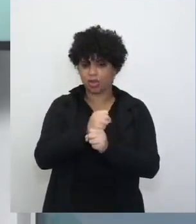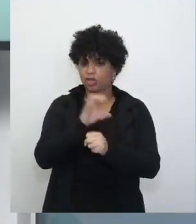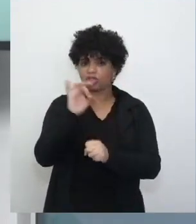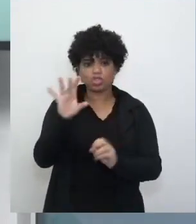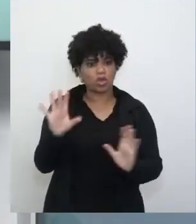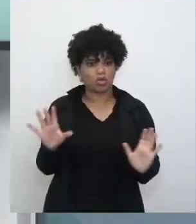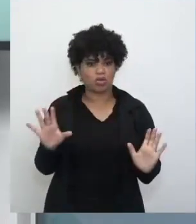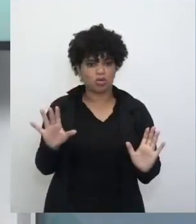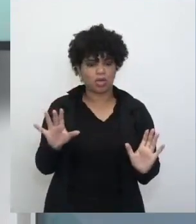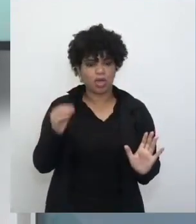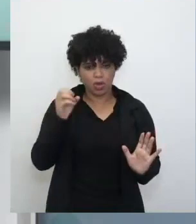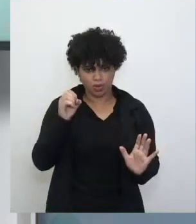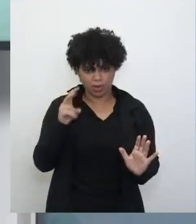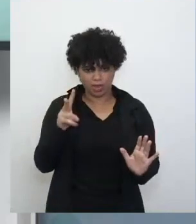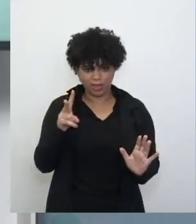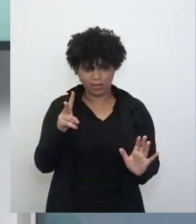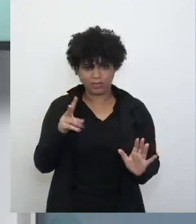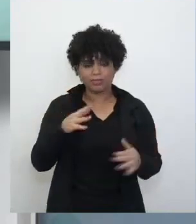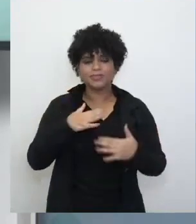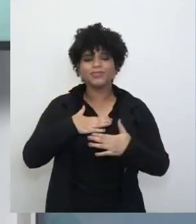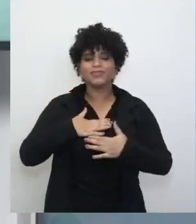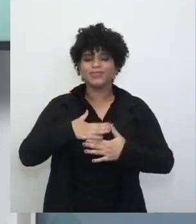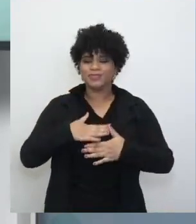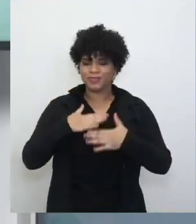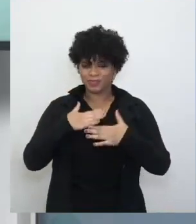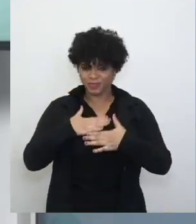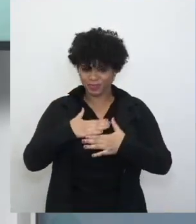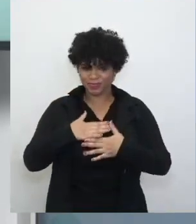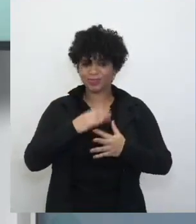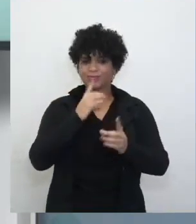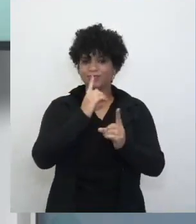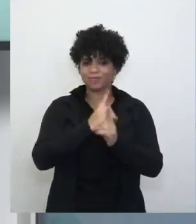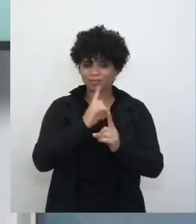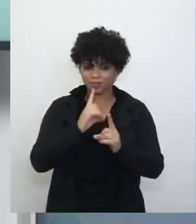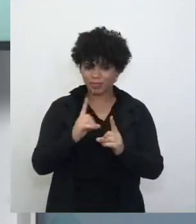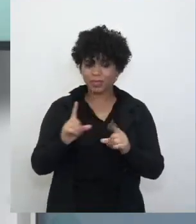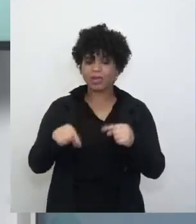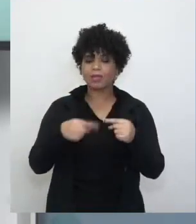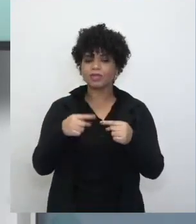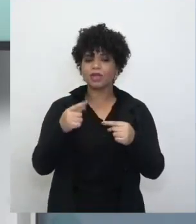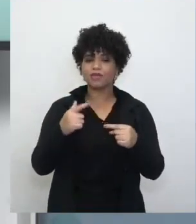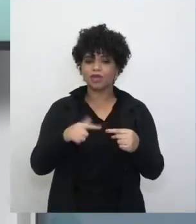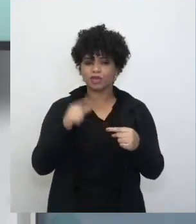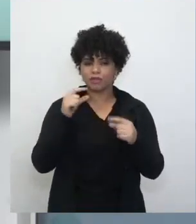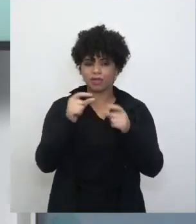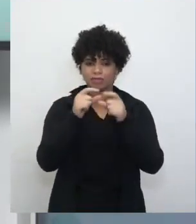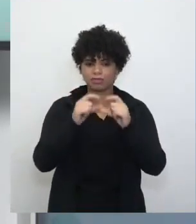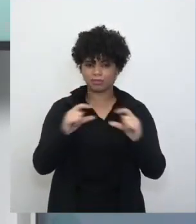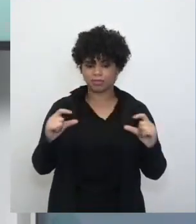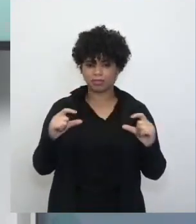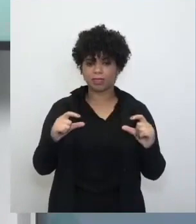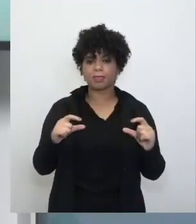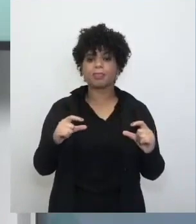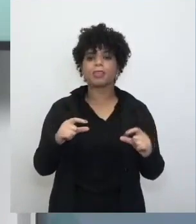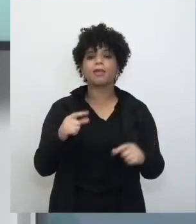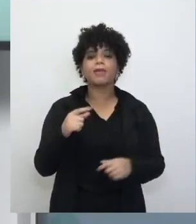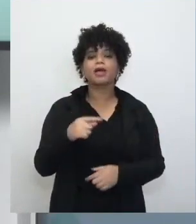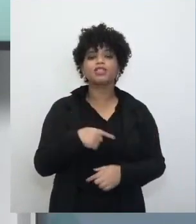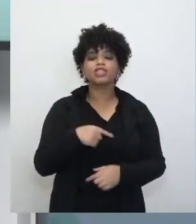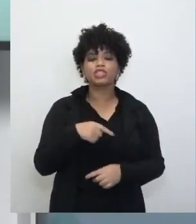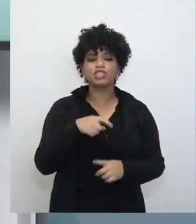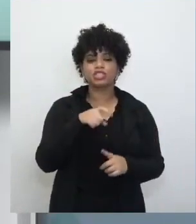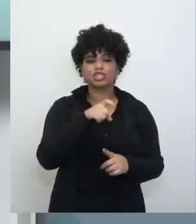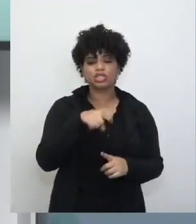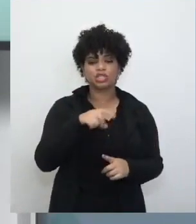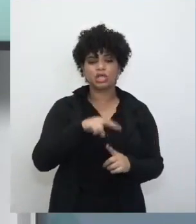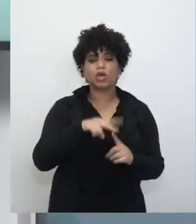soma. É esse o raciocínio. Aí, respira, encontrou os valores lá, volta para um grau a menos. Como aqui é x ao cubo, vai ser um número vezes